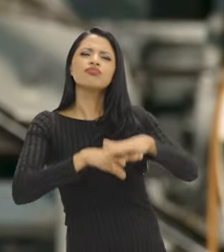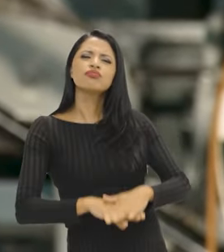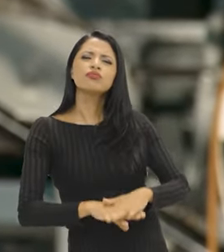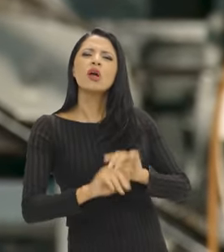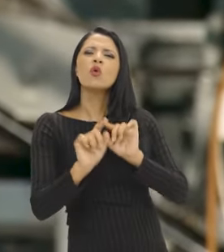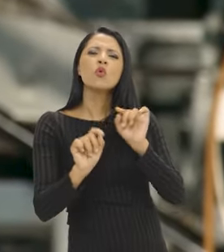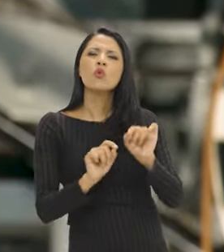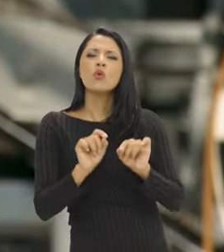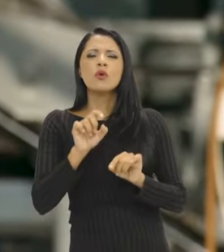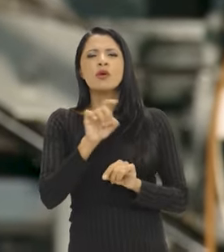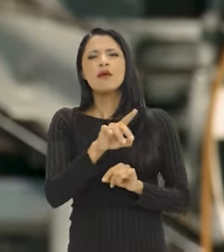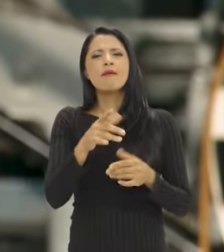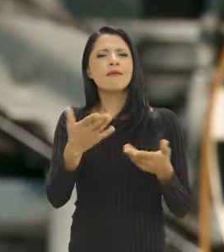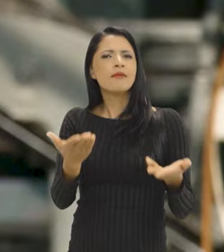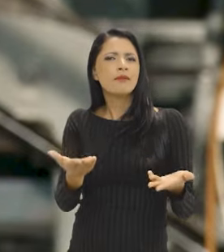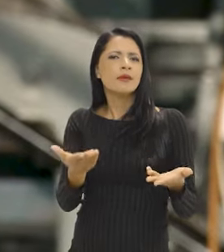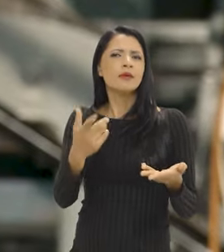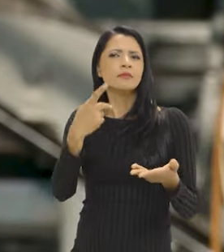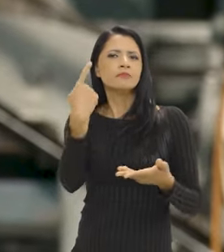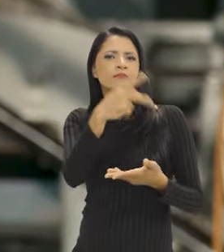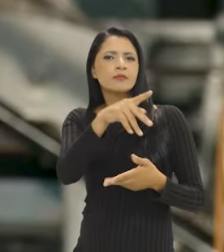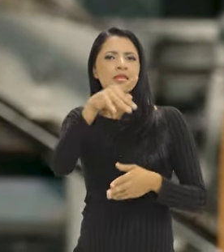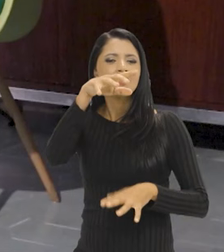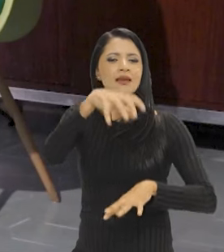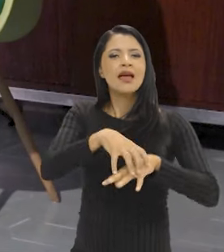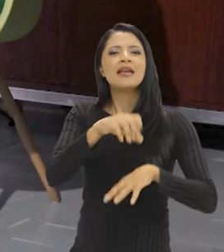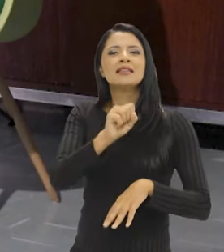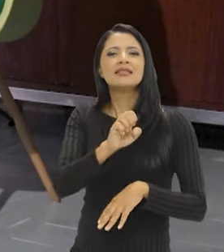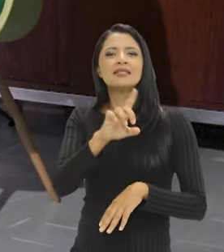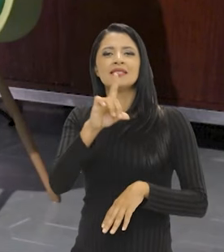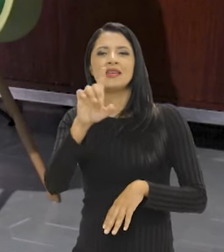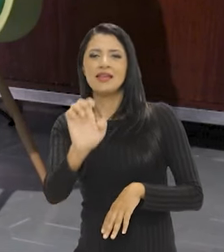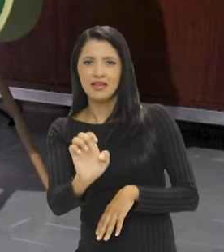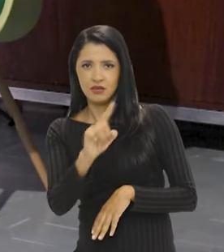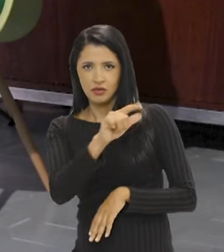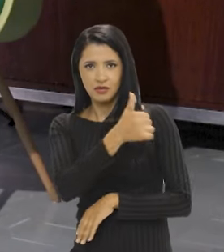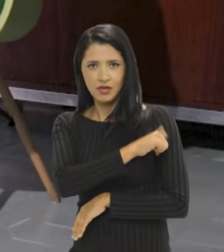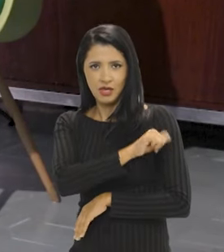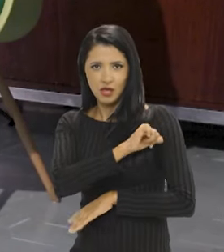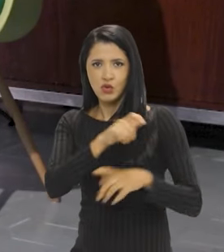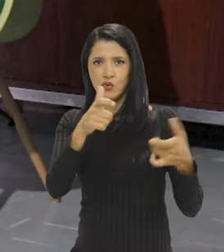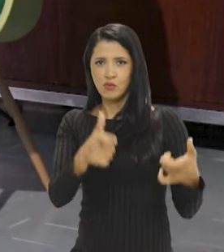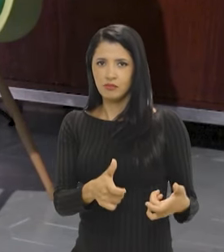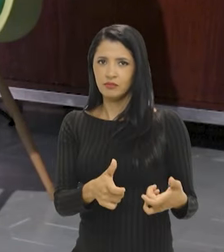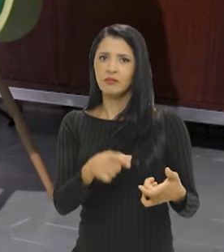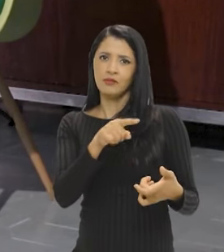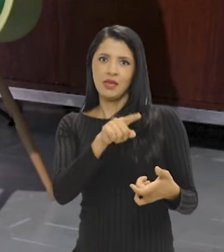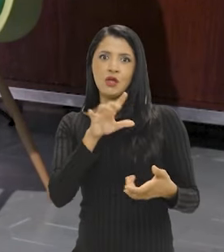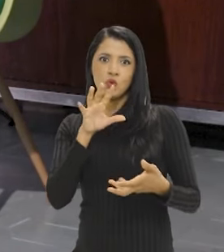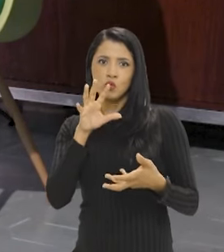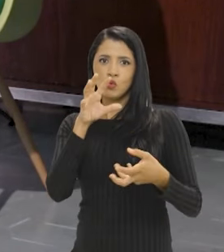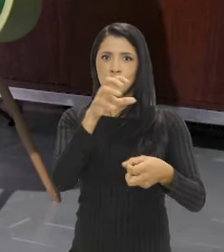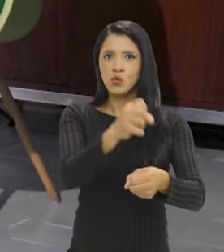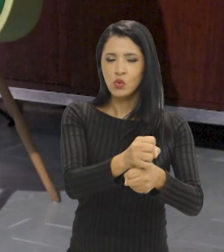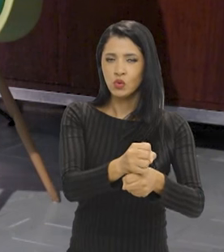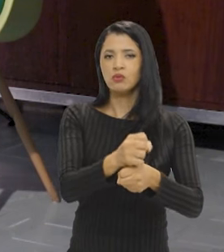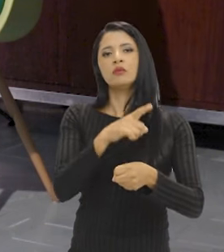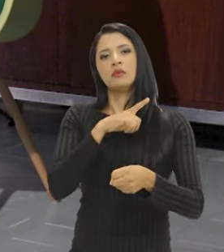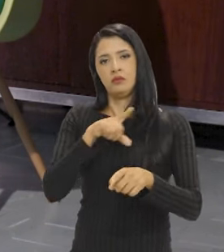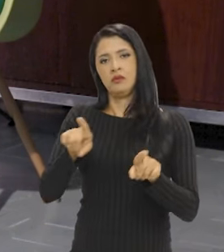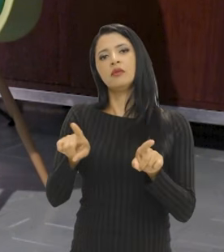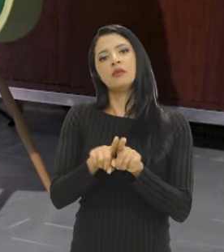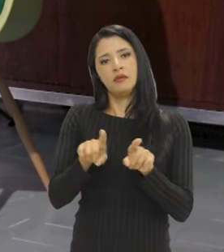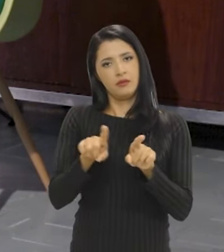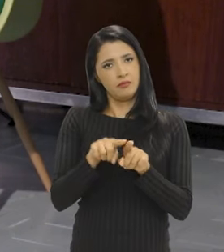Nacional apenas na sua sede no Rio de Janeiro. Essa totalidade,